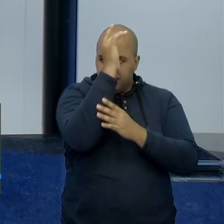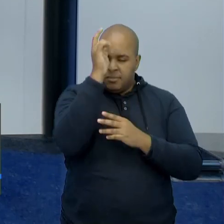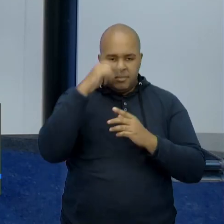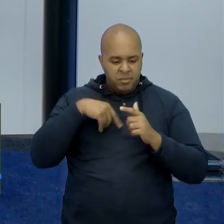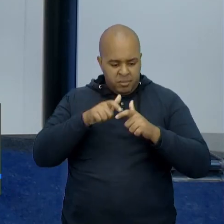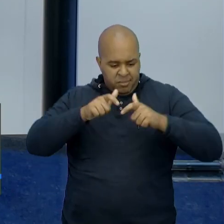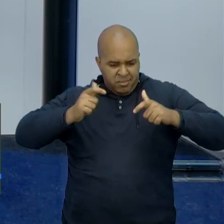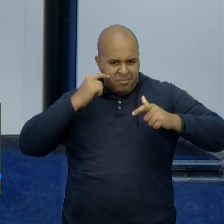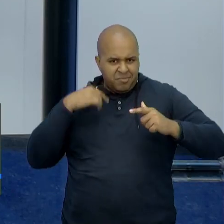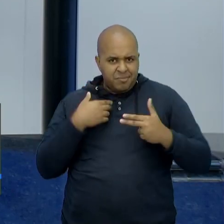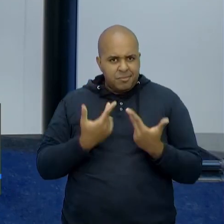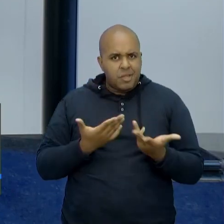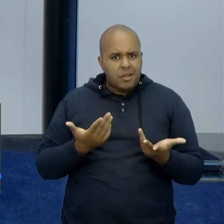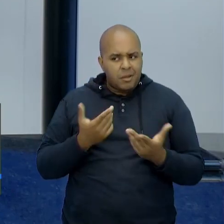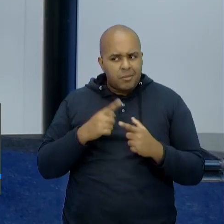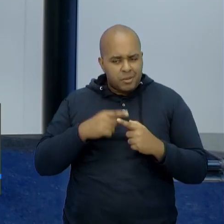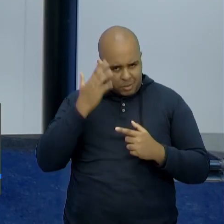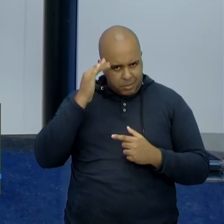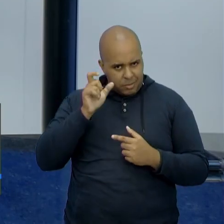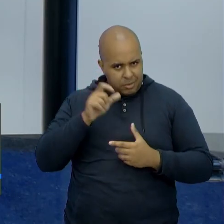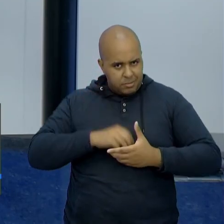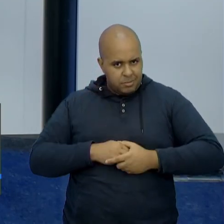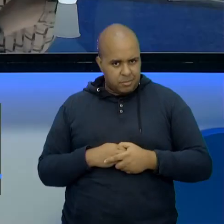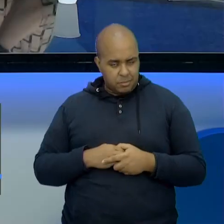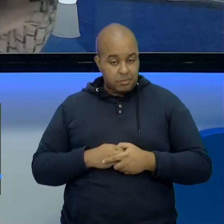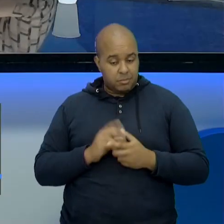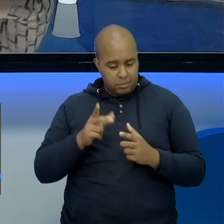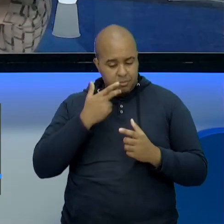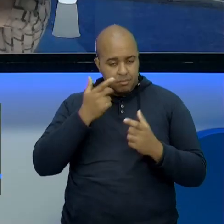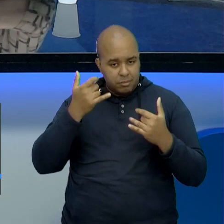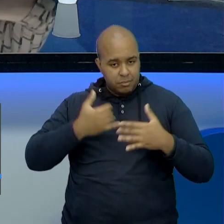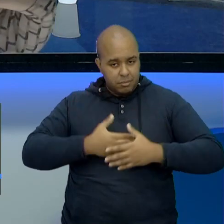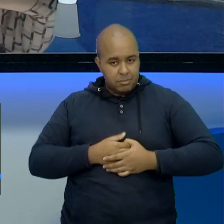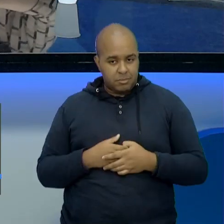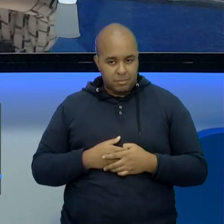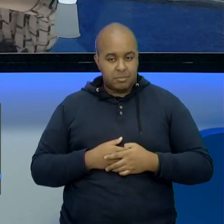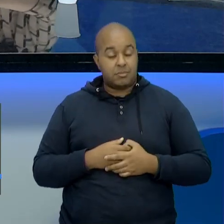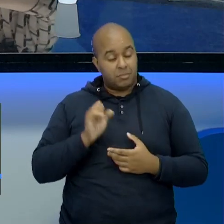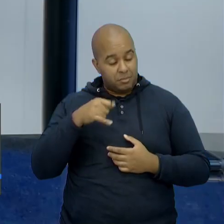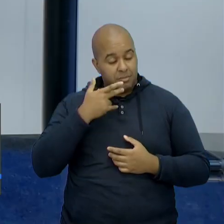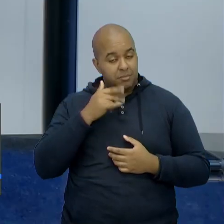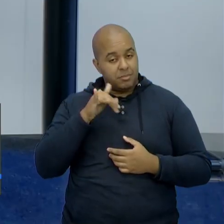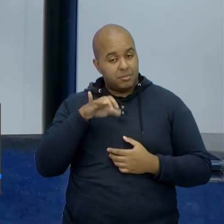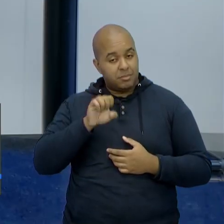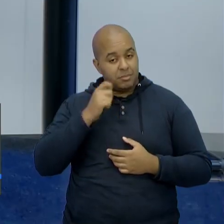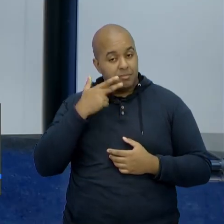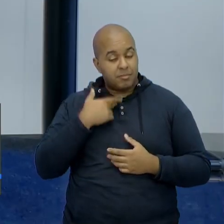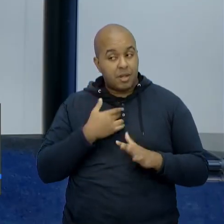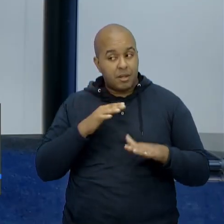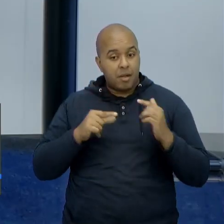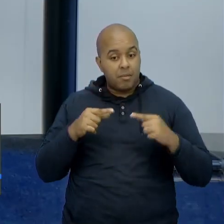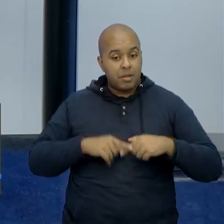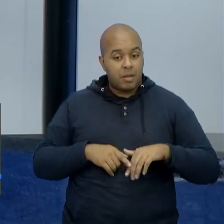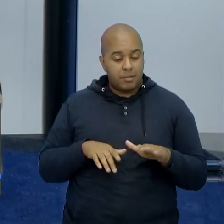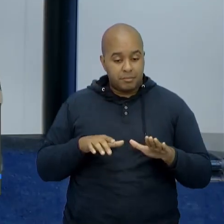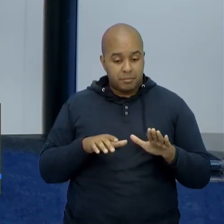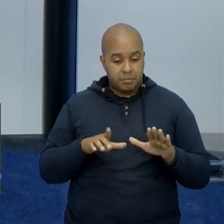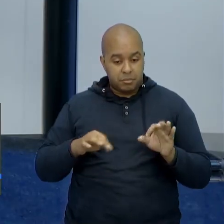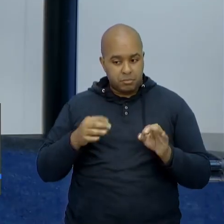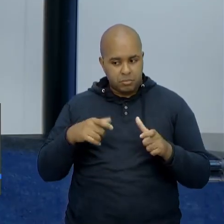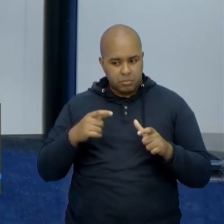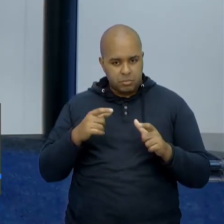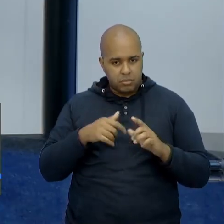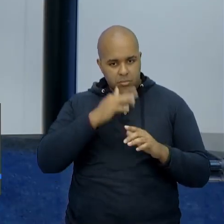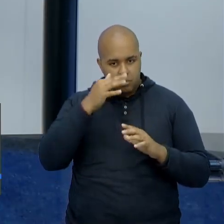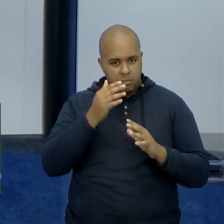de biodiversidade. Sabe o que é isso? Conte-me mais! Yes! Às vezes ele vai colocar a planta no meio